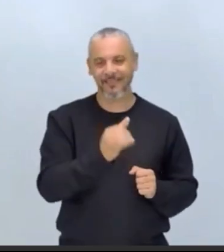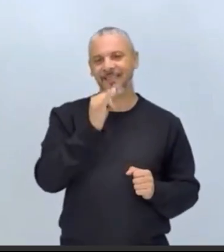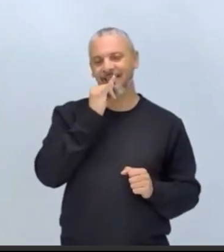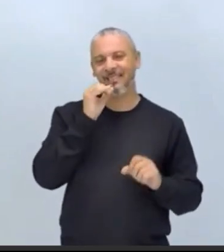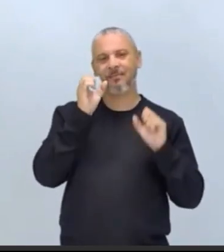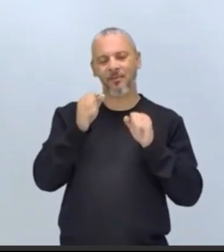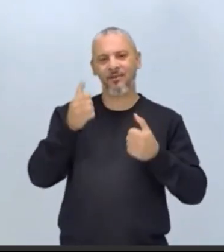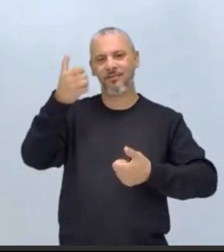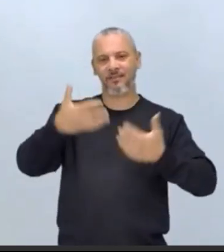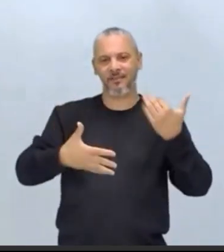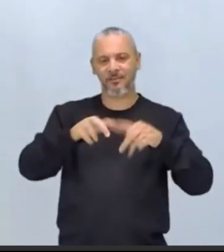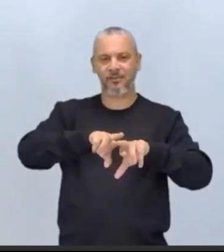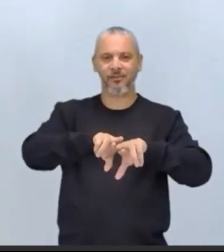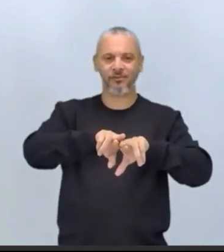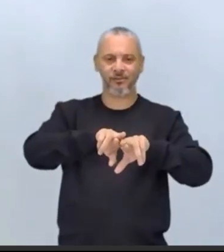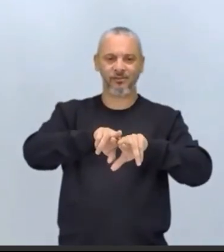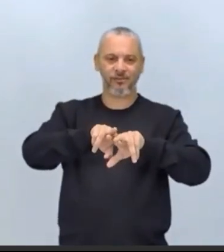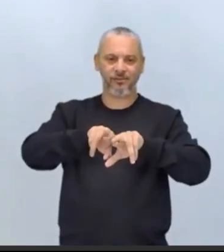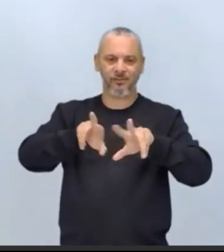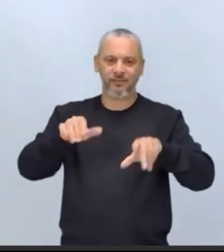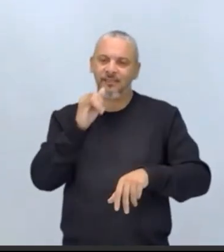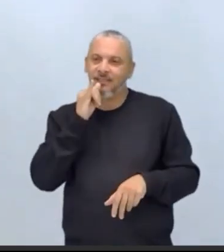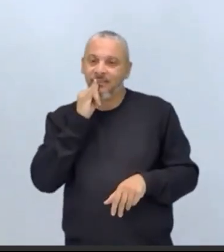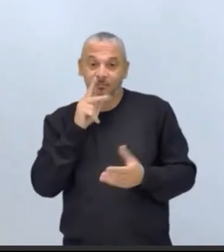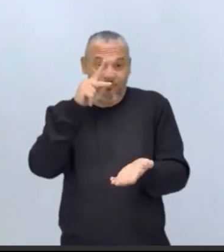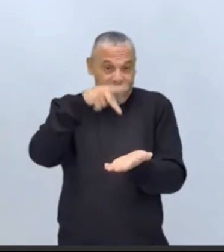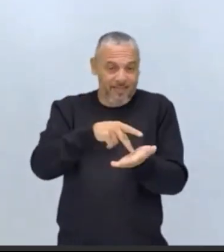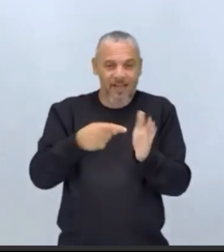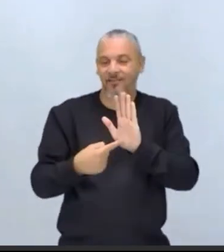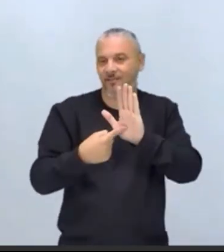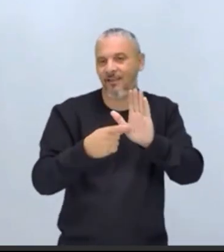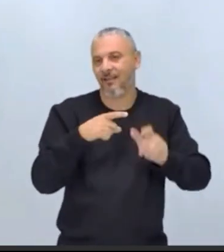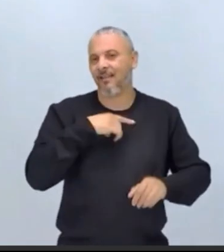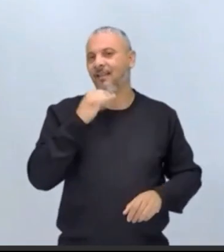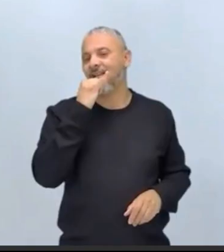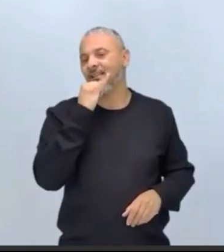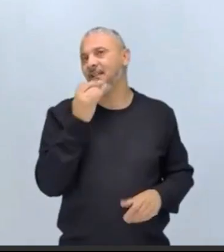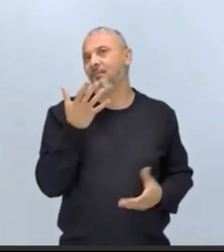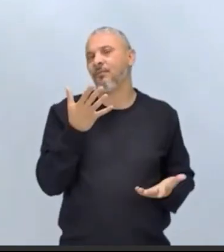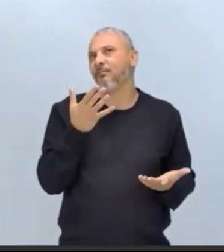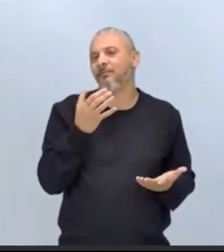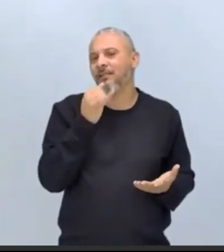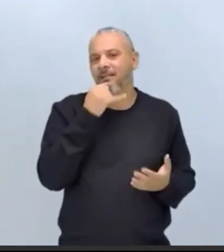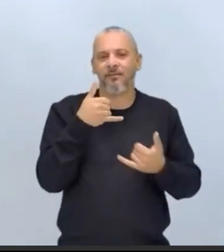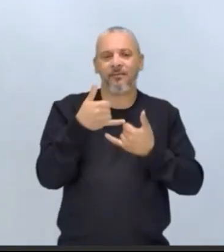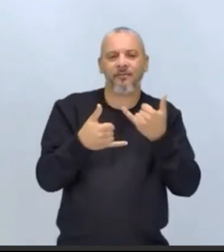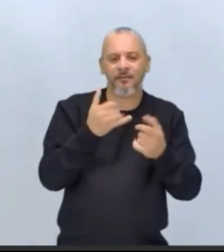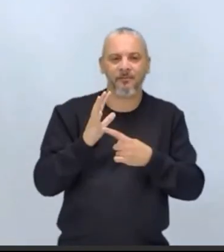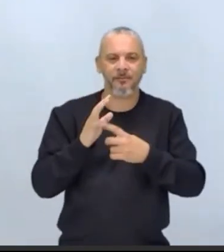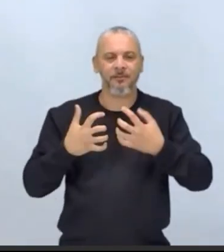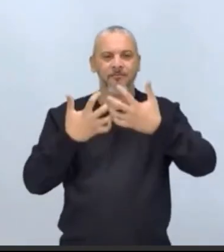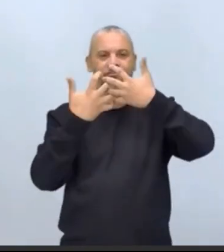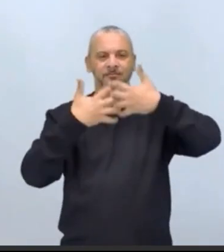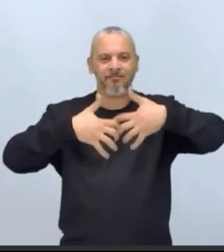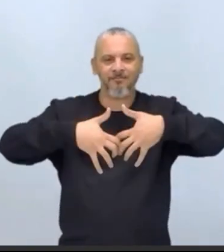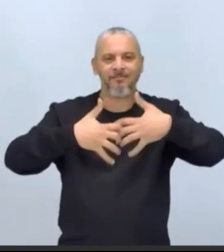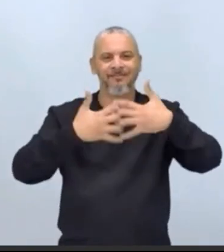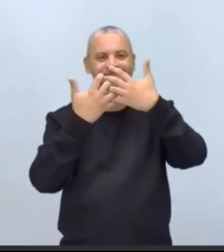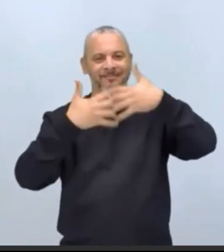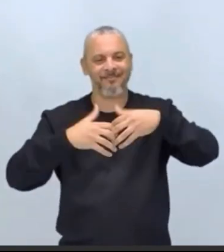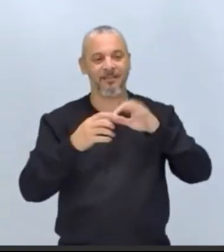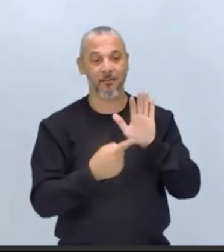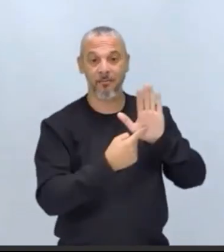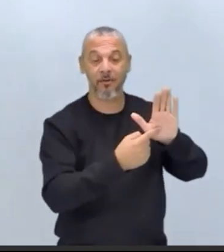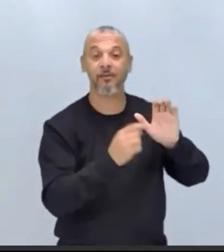eles podem ser trazidos também de forma concreta. Então, se você tem um exemplo de algumas engrenagens, você pode trazer para os seus alunos